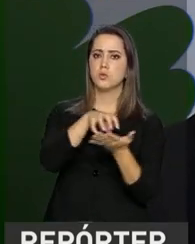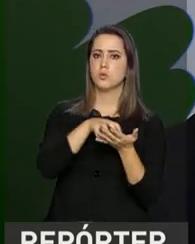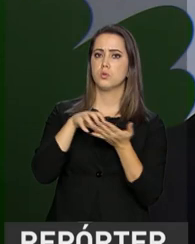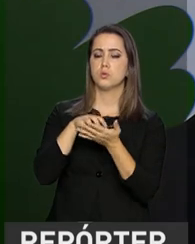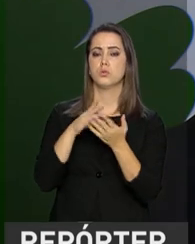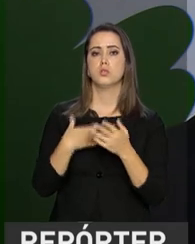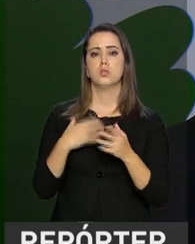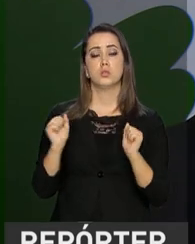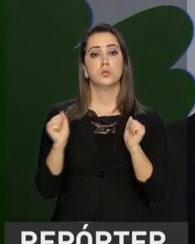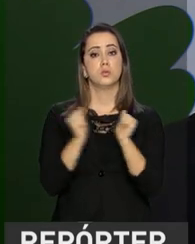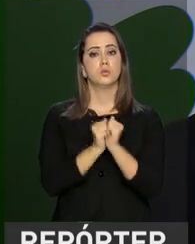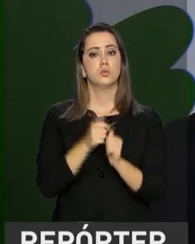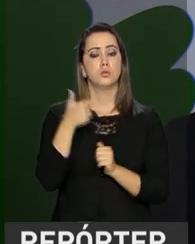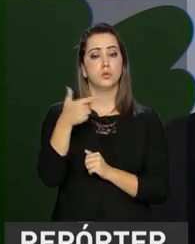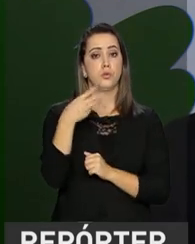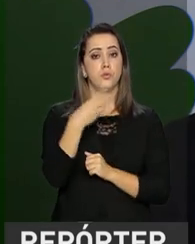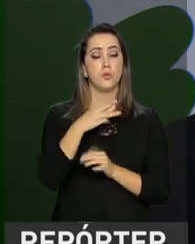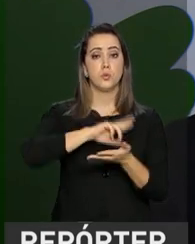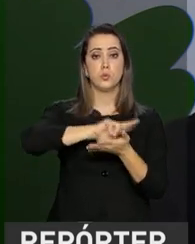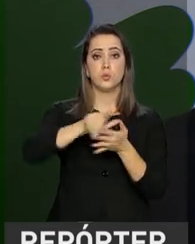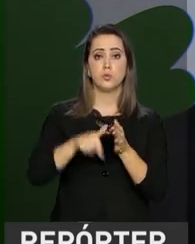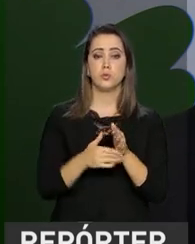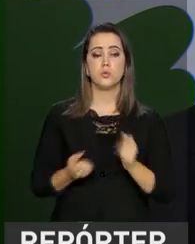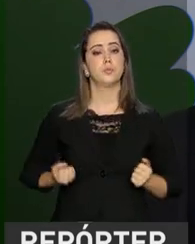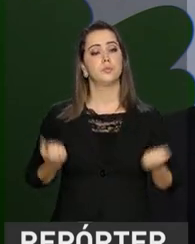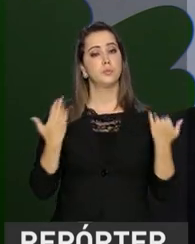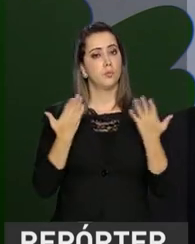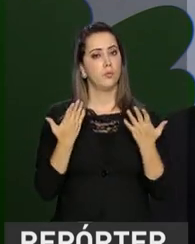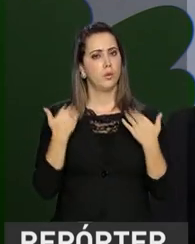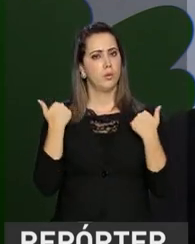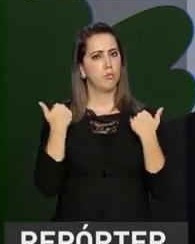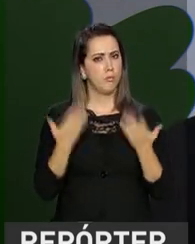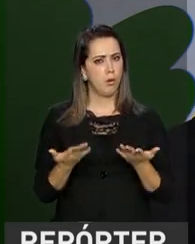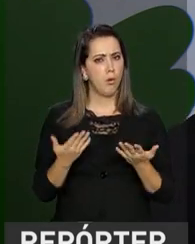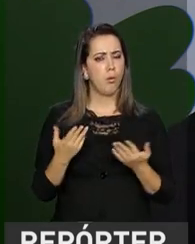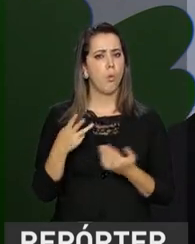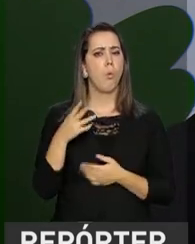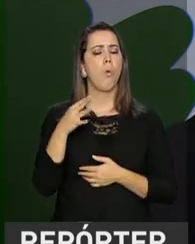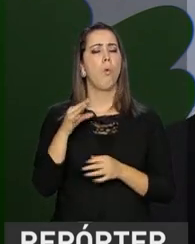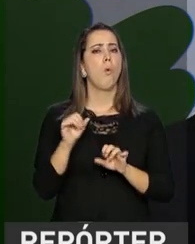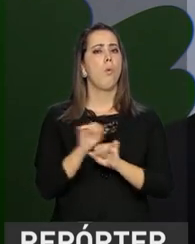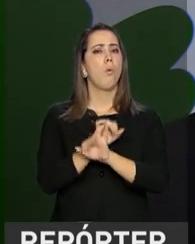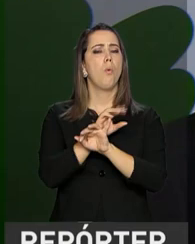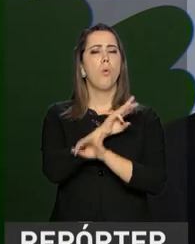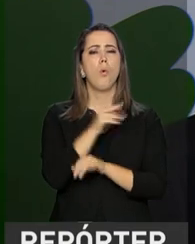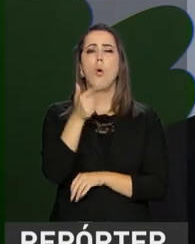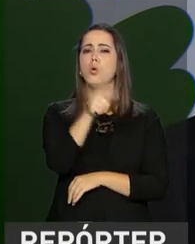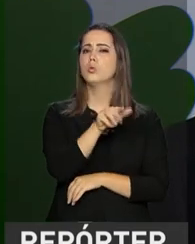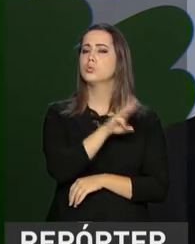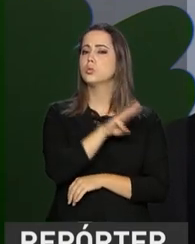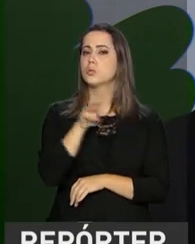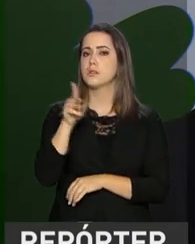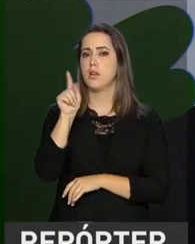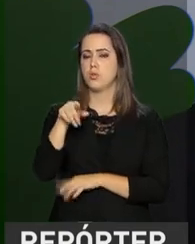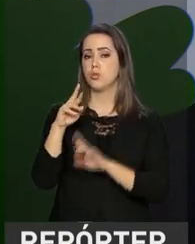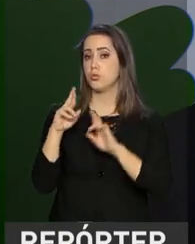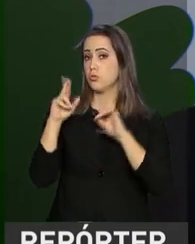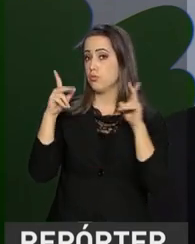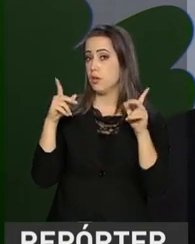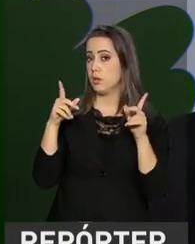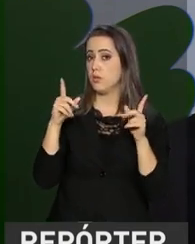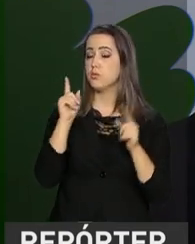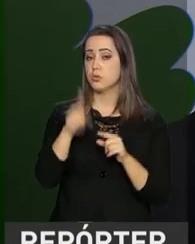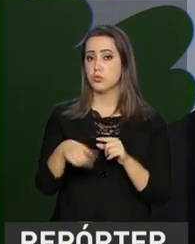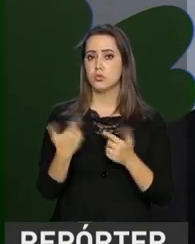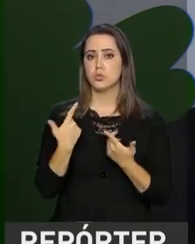partir de um conjunto de 23 itens de despesa o portal da transparência traz outras informações no formato diferente o portal da transparência